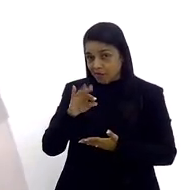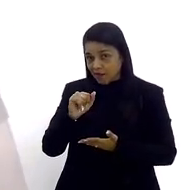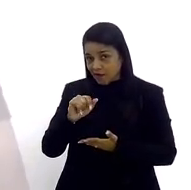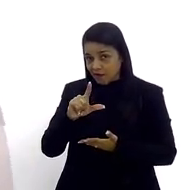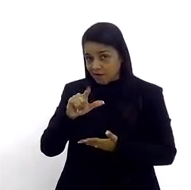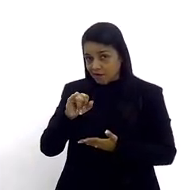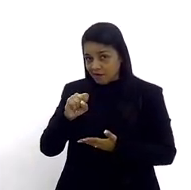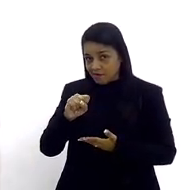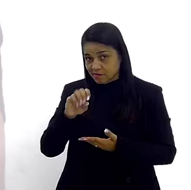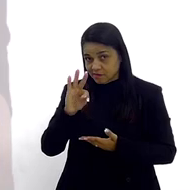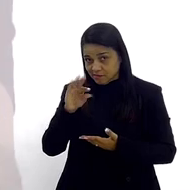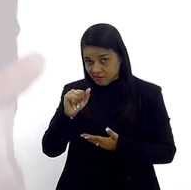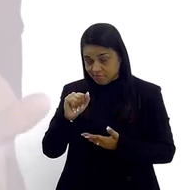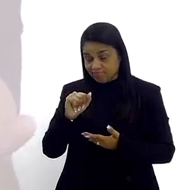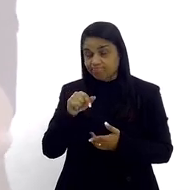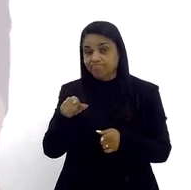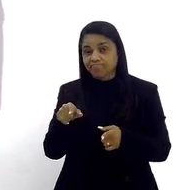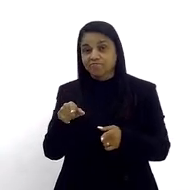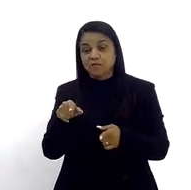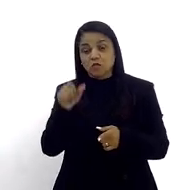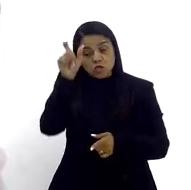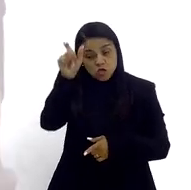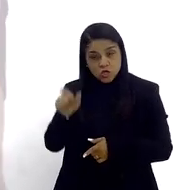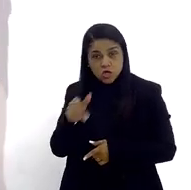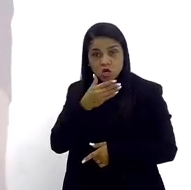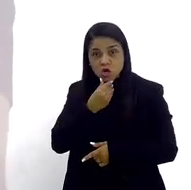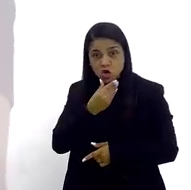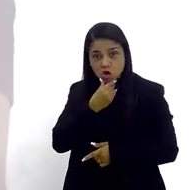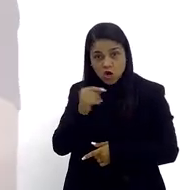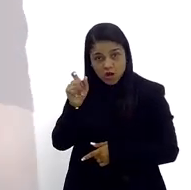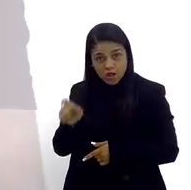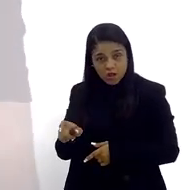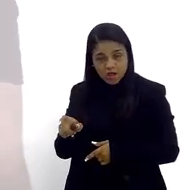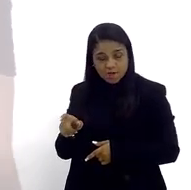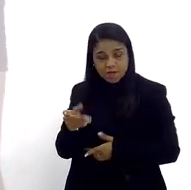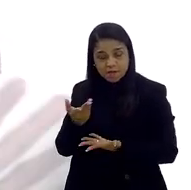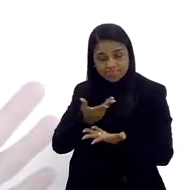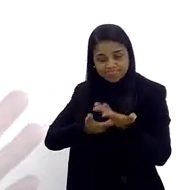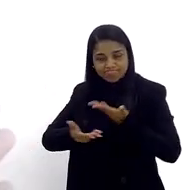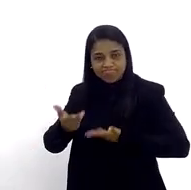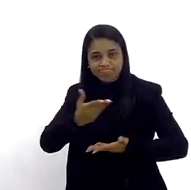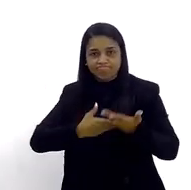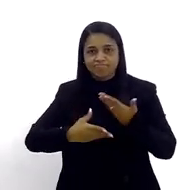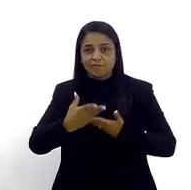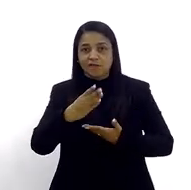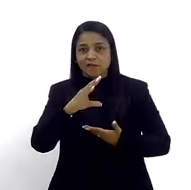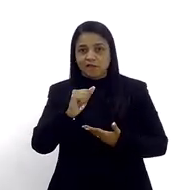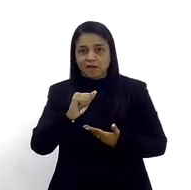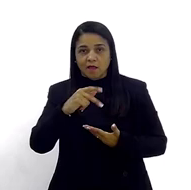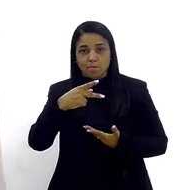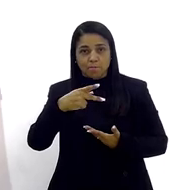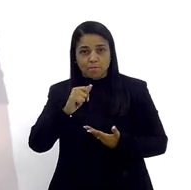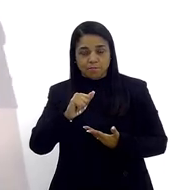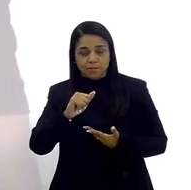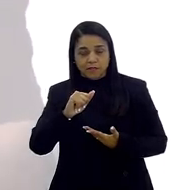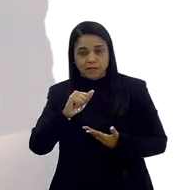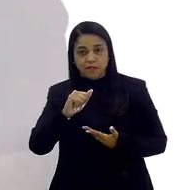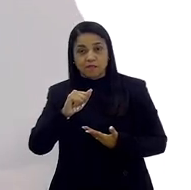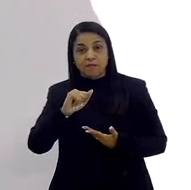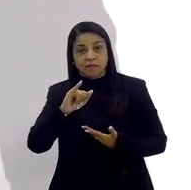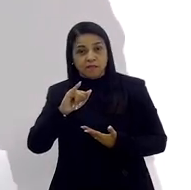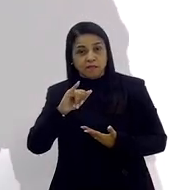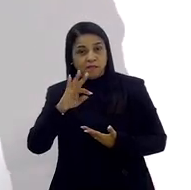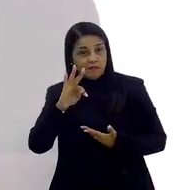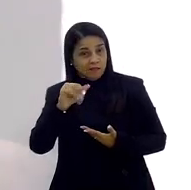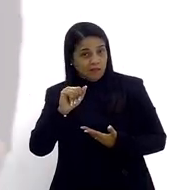o capitalismo Na verdade o homem esse diabo ele vem capitalista mas ele lida com o capitalismo porque na verdade é